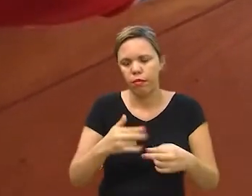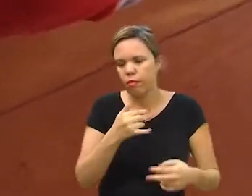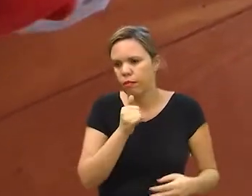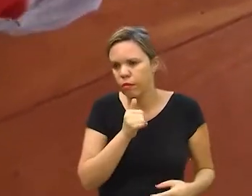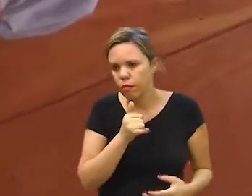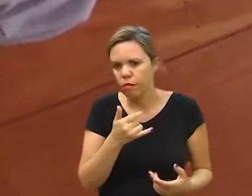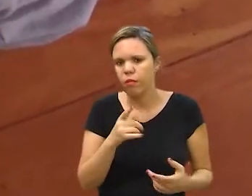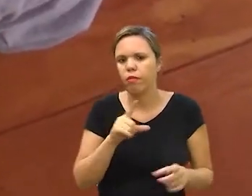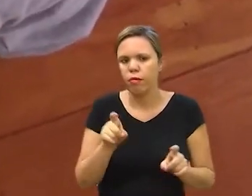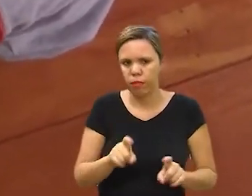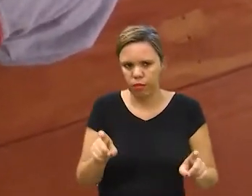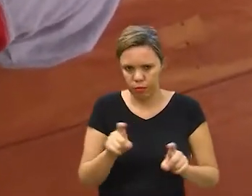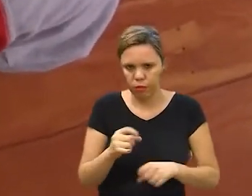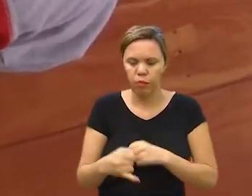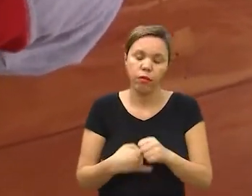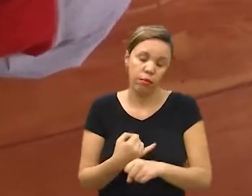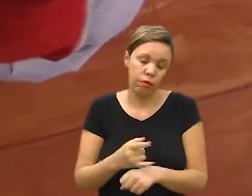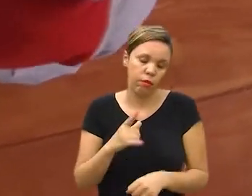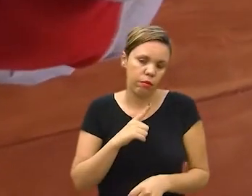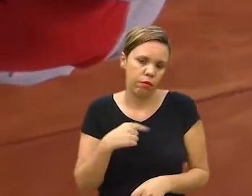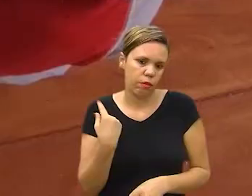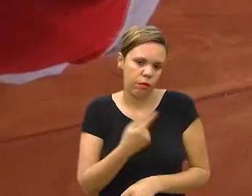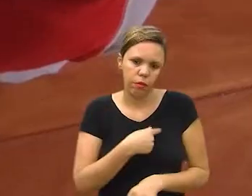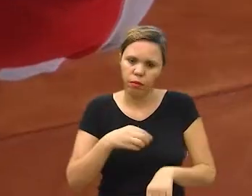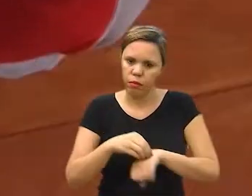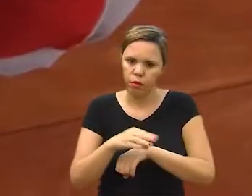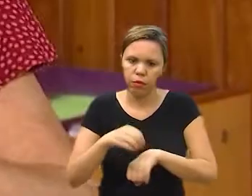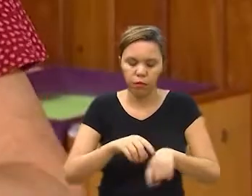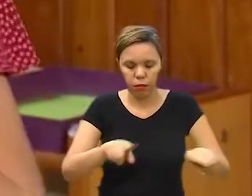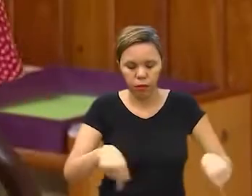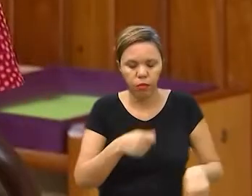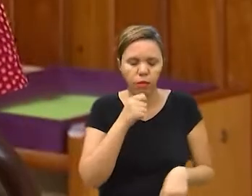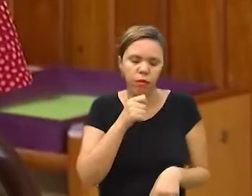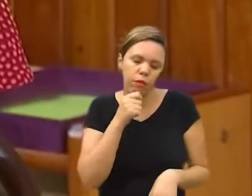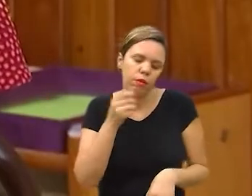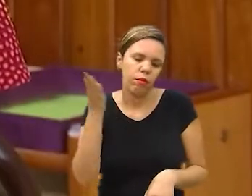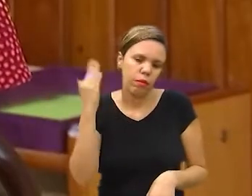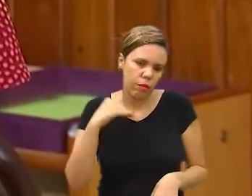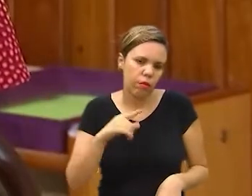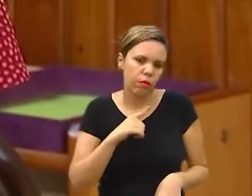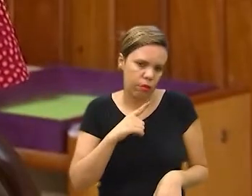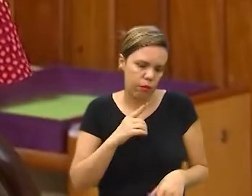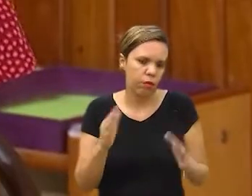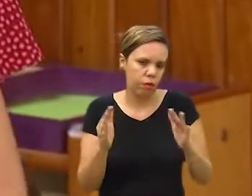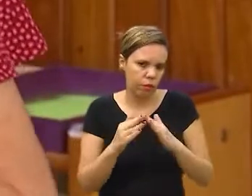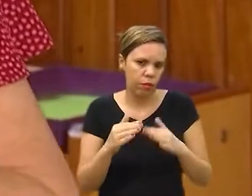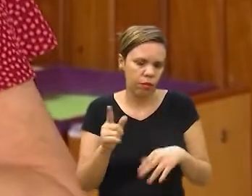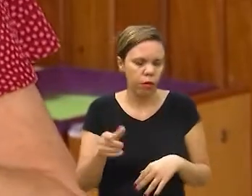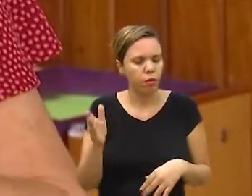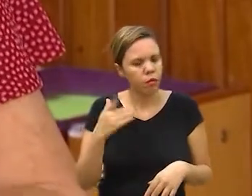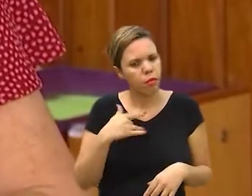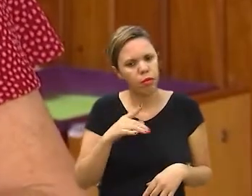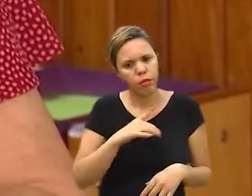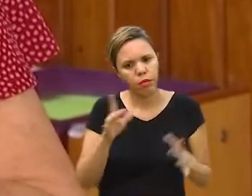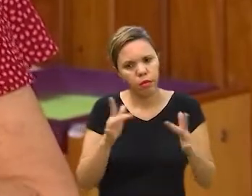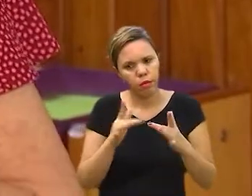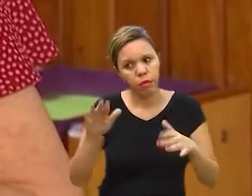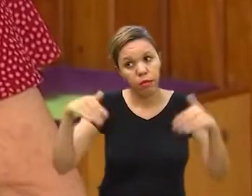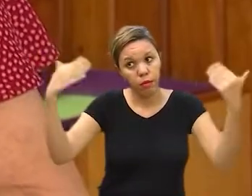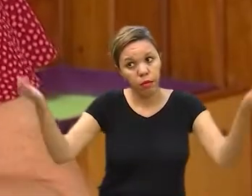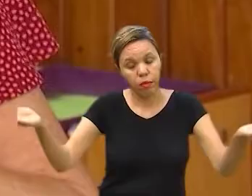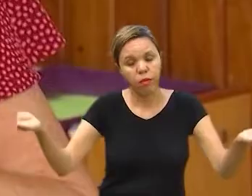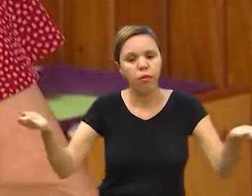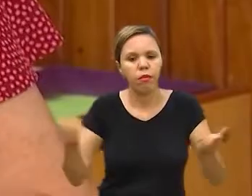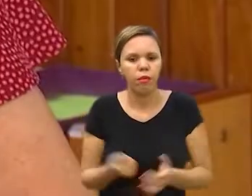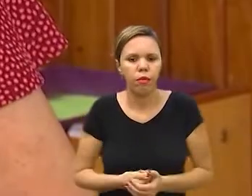tem internet. Então a gente não traz ainda para a sala de aula, a gente sabe que tem em casa. É porque ele já vai ter contato. Sim, lá a gente fora. tem